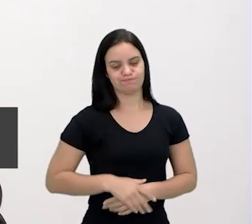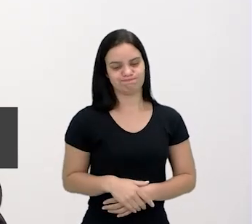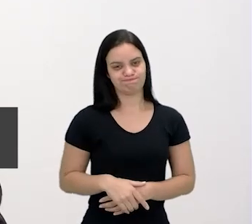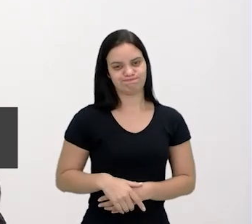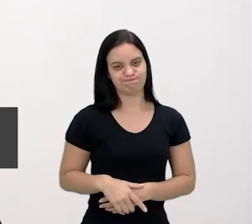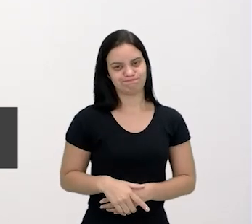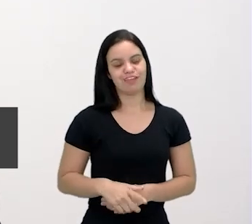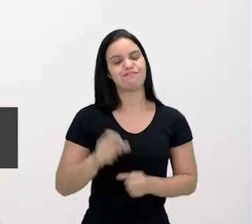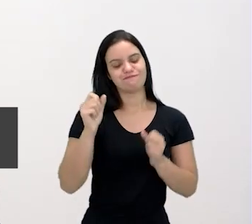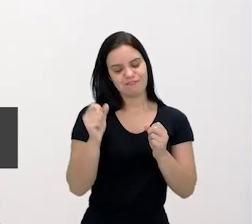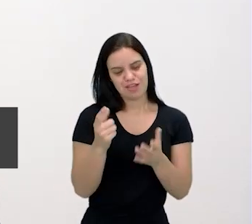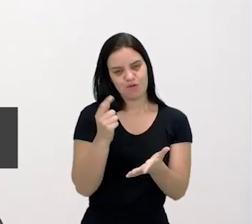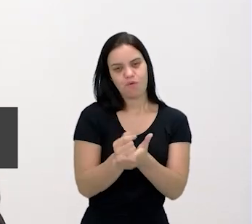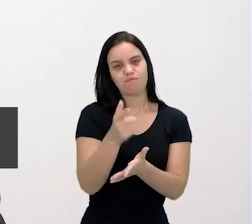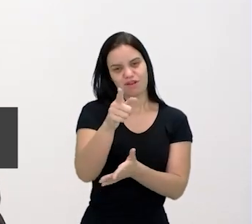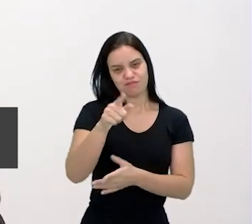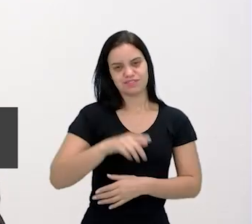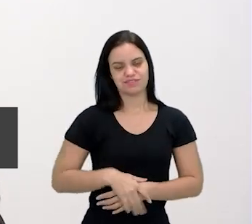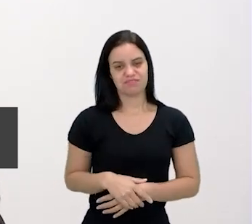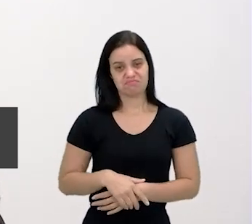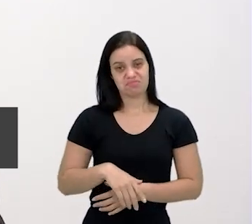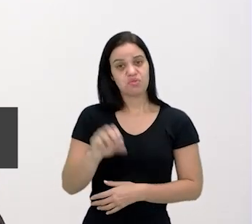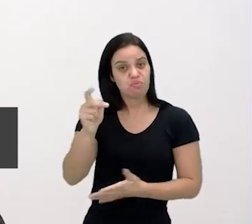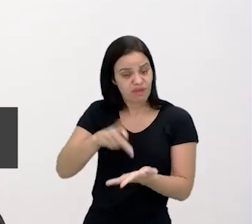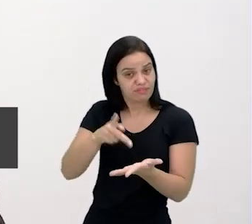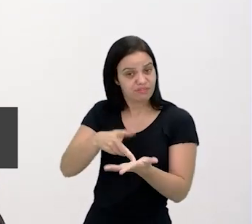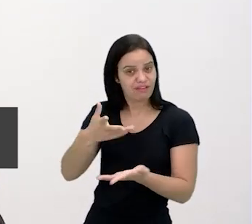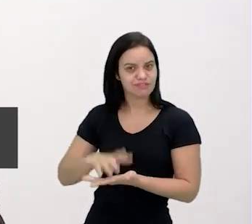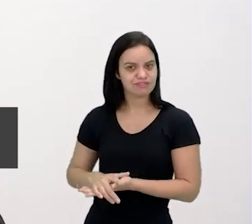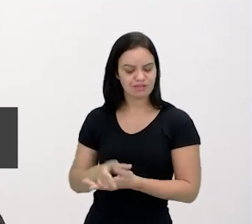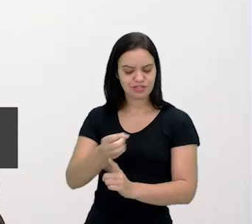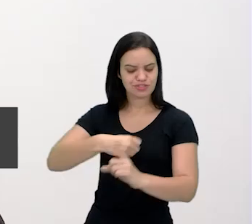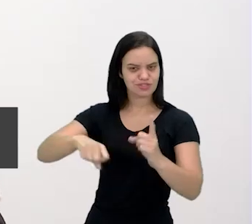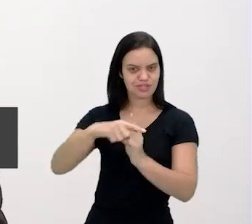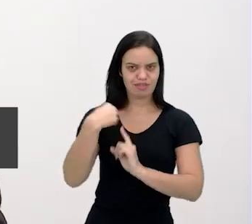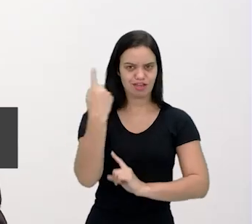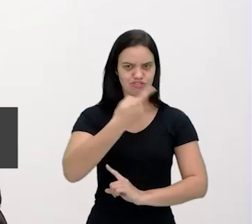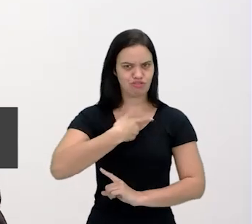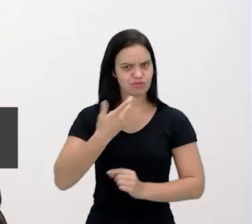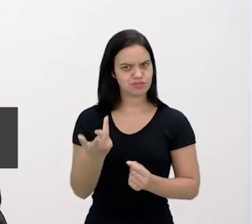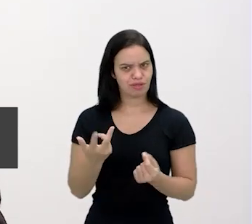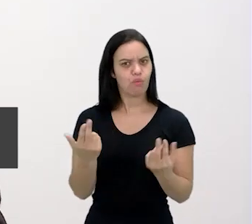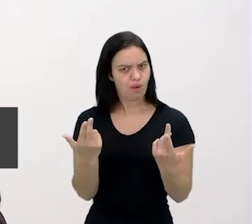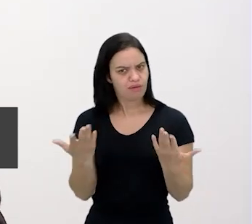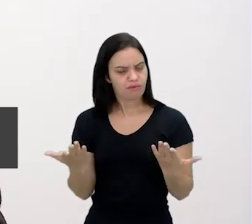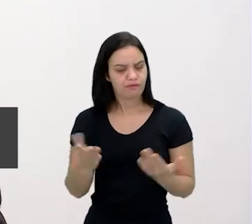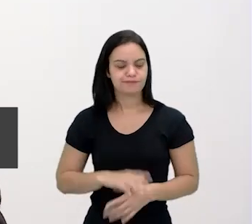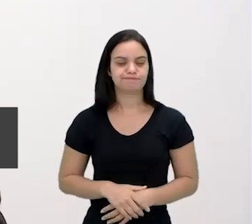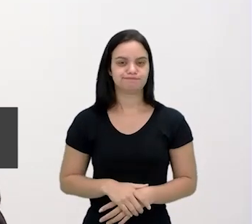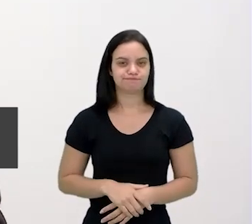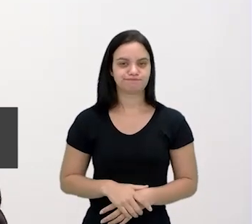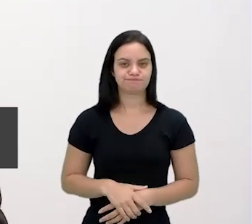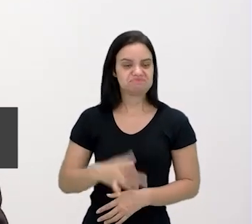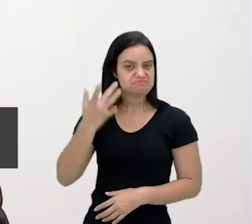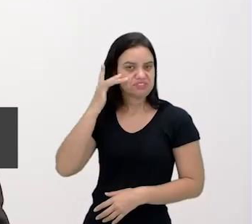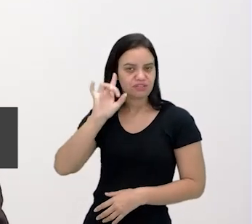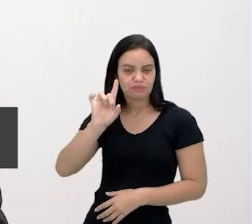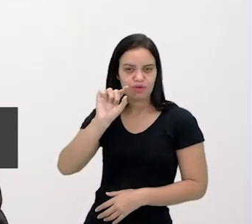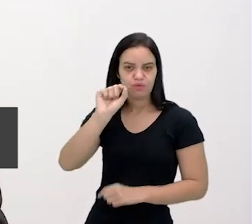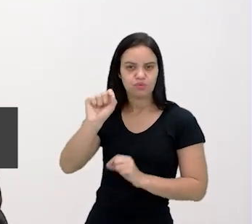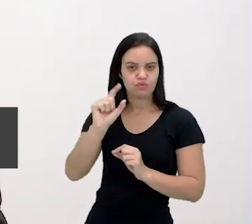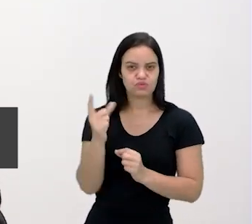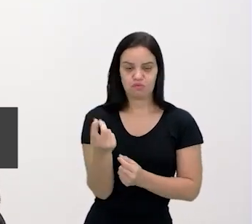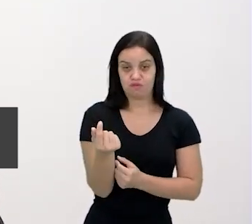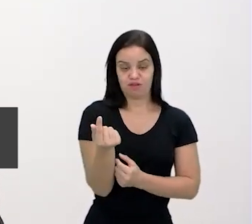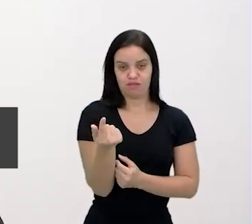vai te comprar. Não é assim? A nossa sociedade não é assim? Ele vai te comprar. Se eu souber quanto você